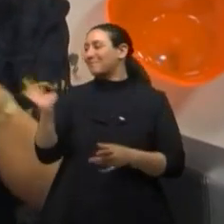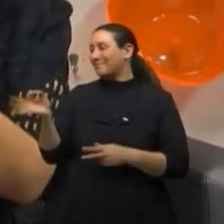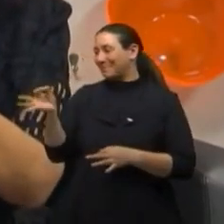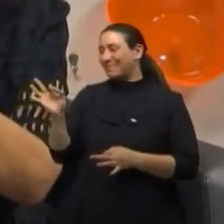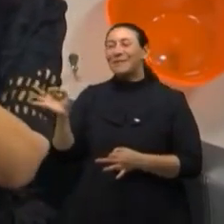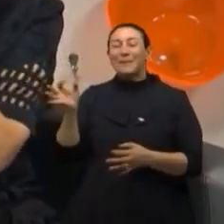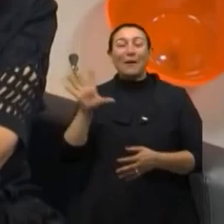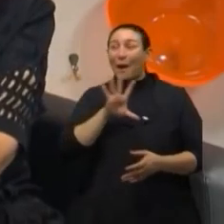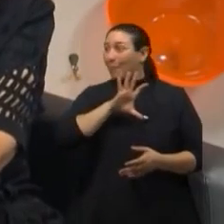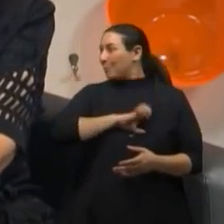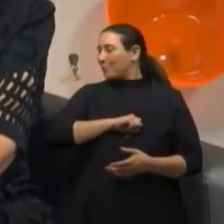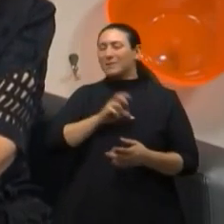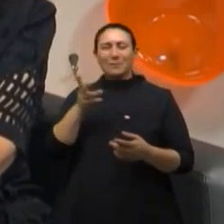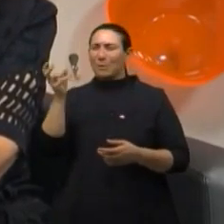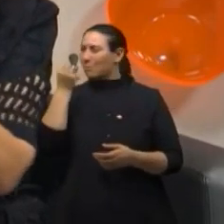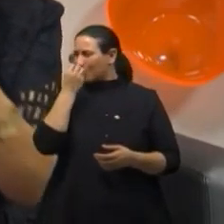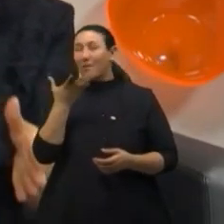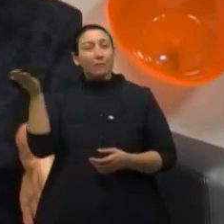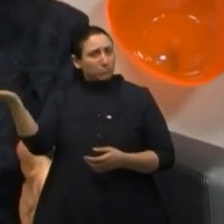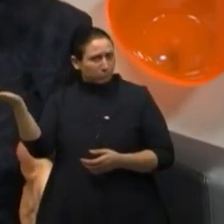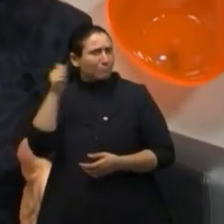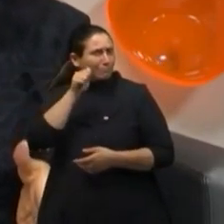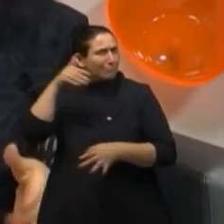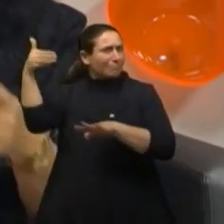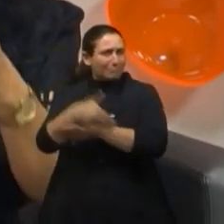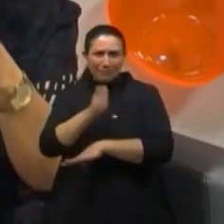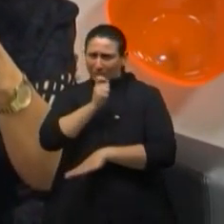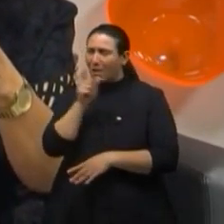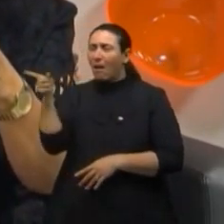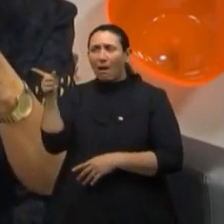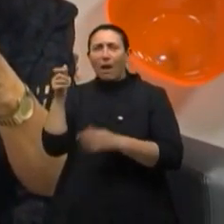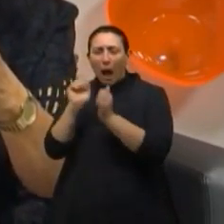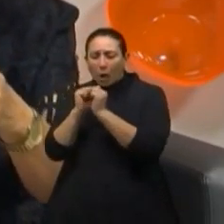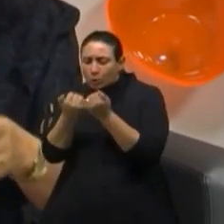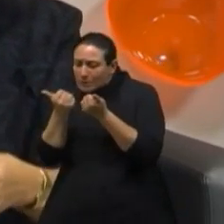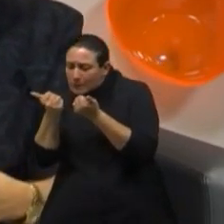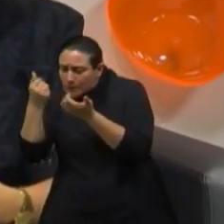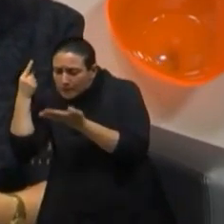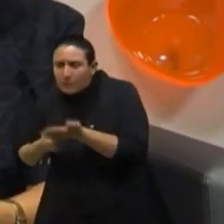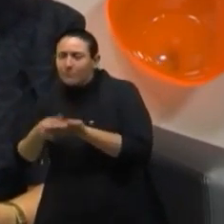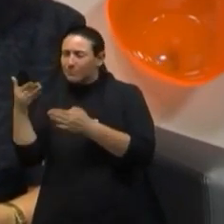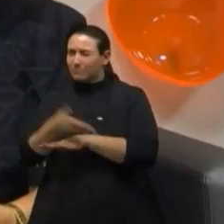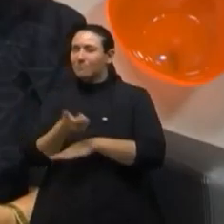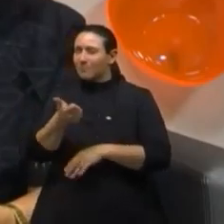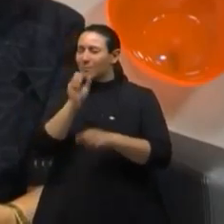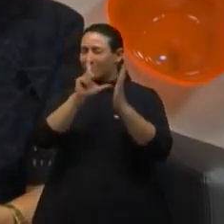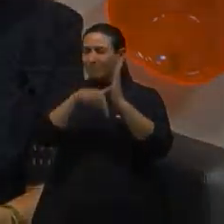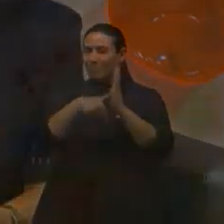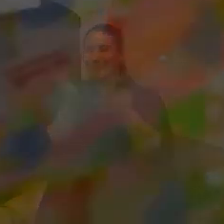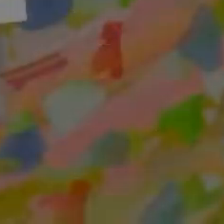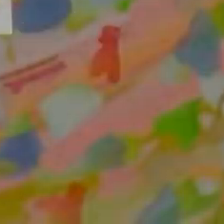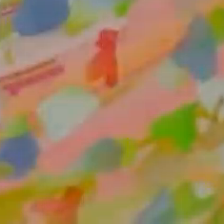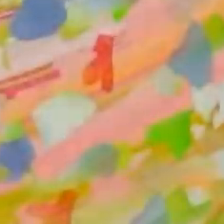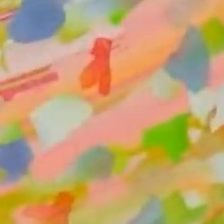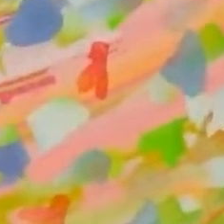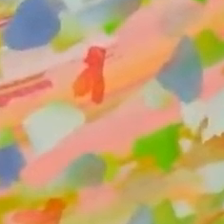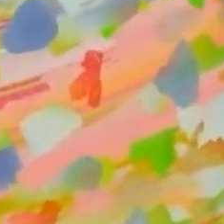gente tá aqui no programa ela teve que fechar a agenda dela para est aqui com a gente presente para nós to todos já voltamos que nós vamos num pequeno